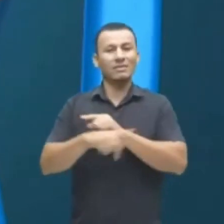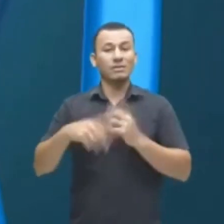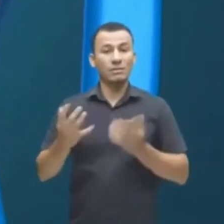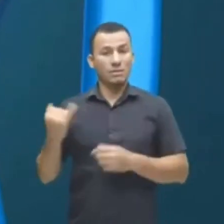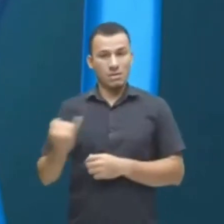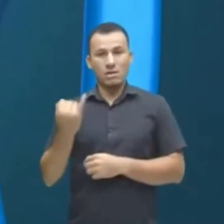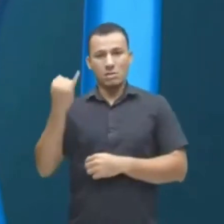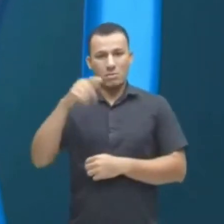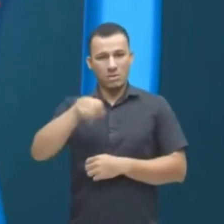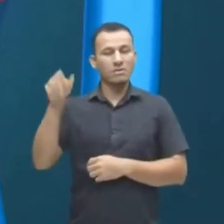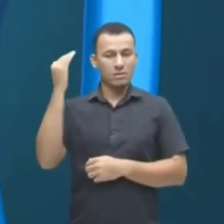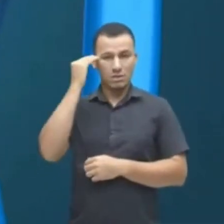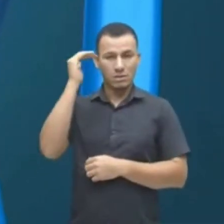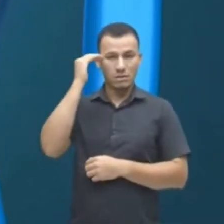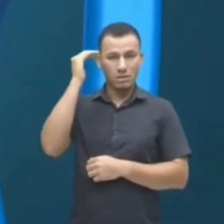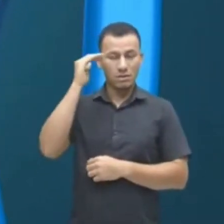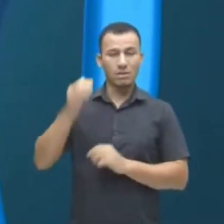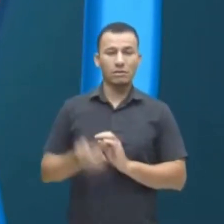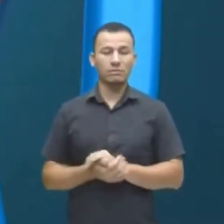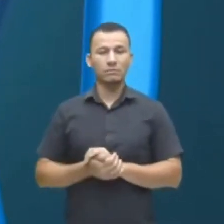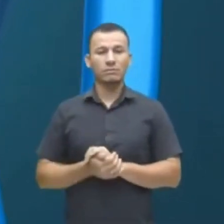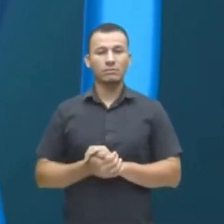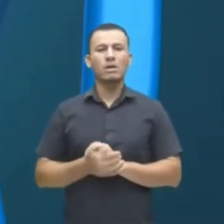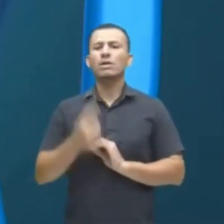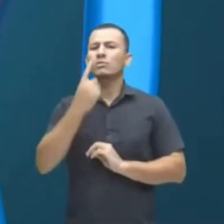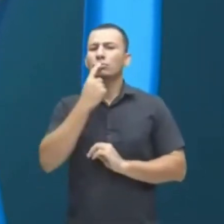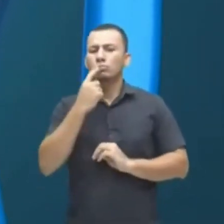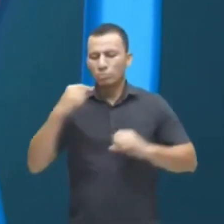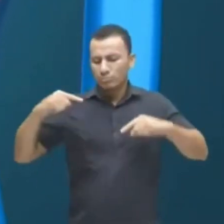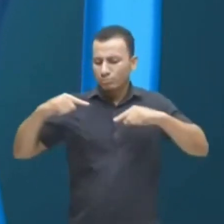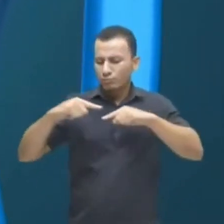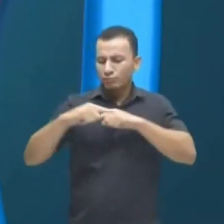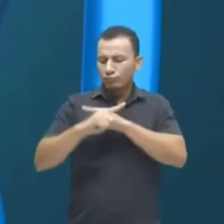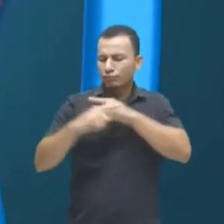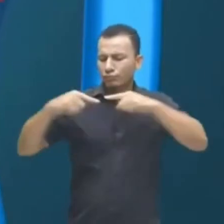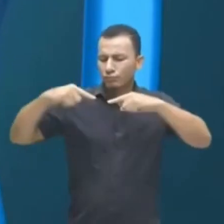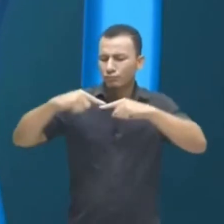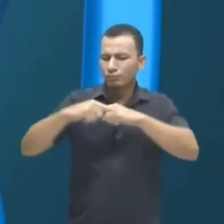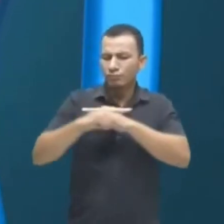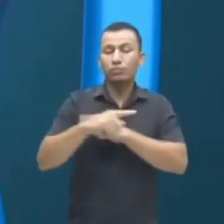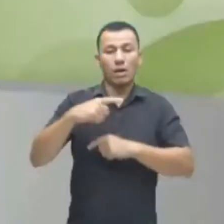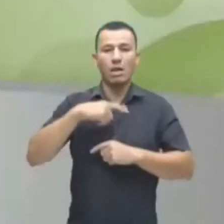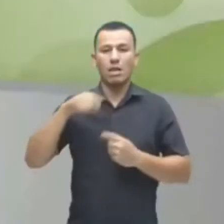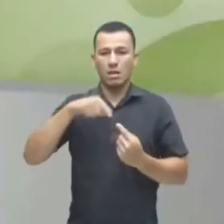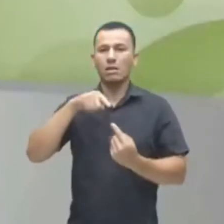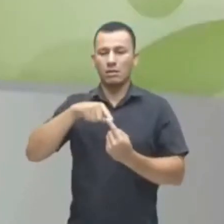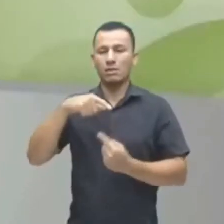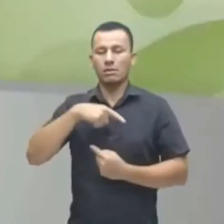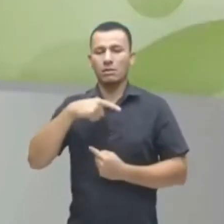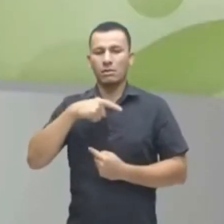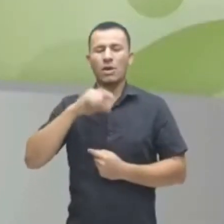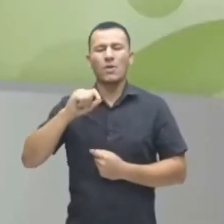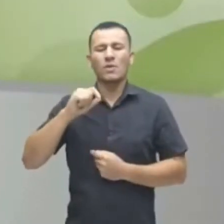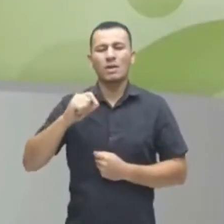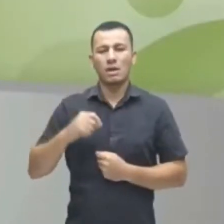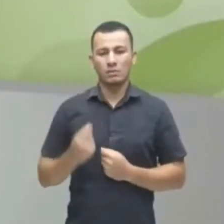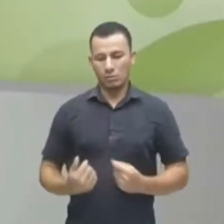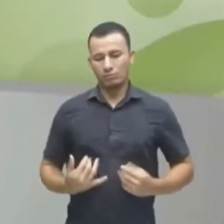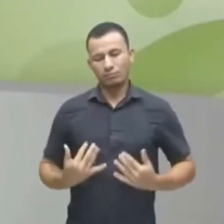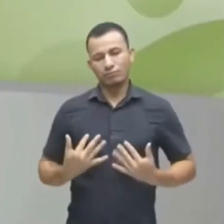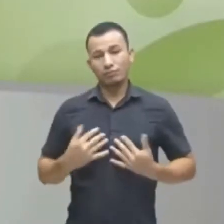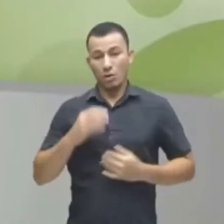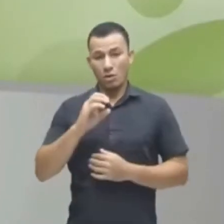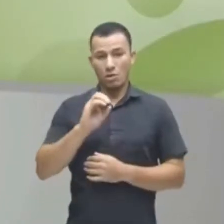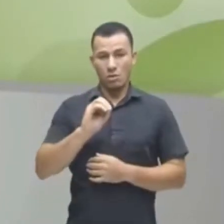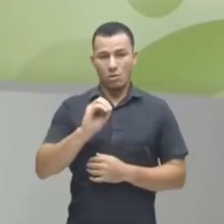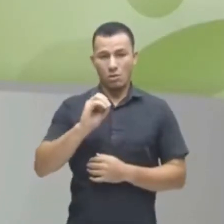você entender que esse fluxo sanguíneo, ele tem uma função, vai nutrir, vai levar oxigênio